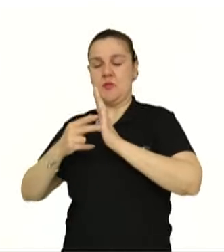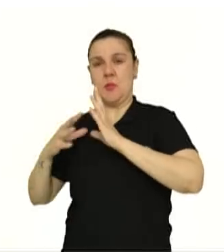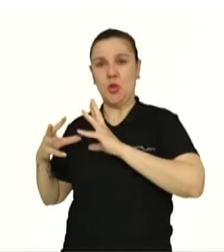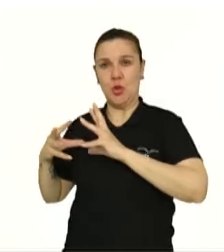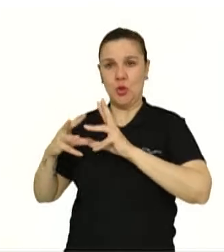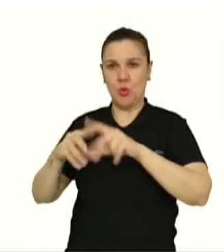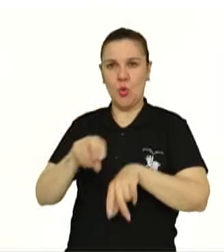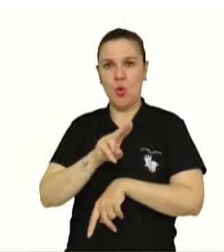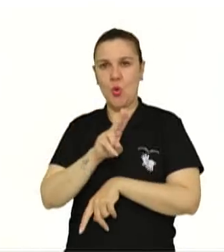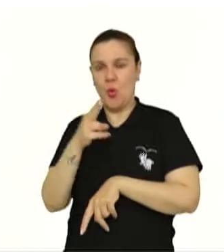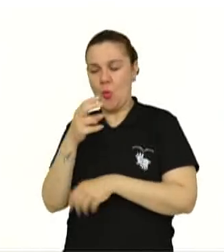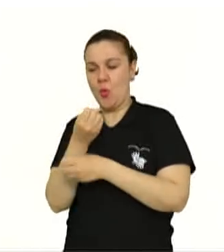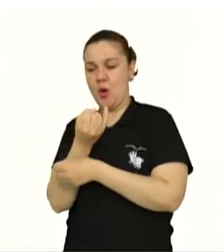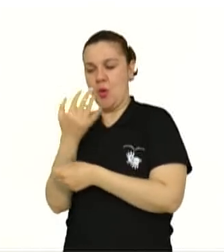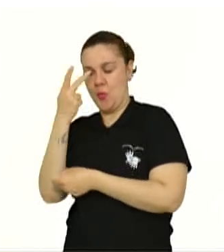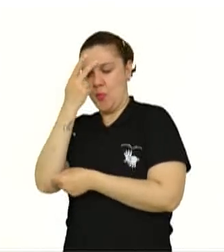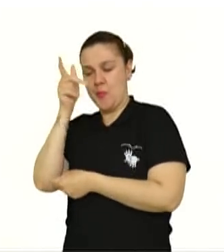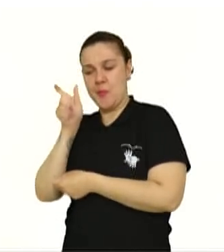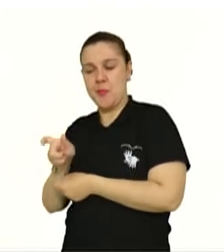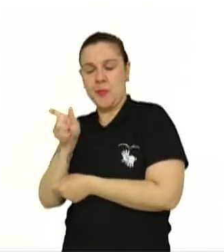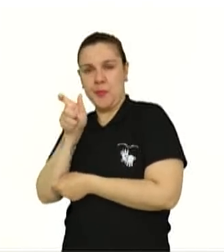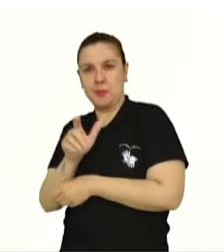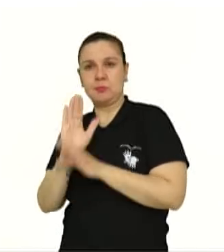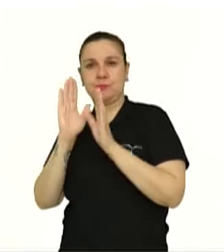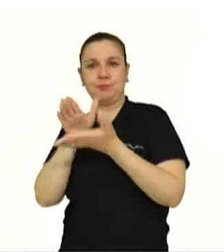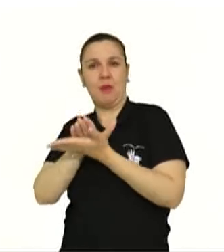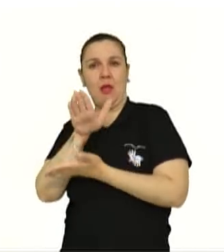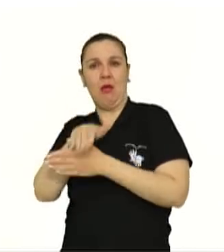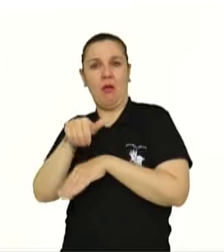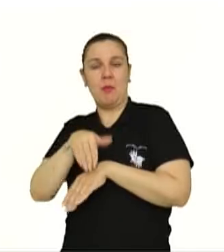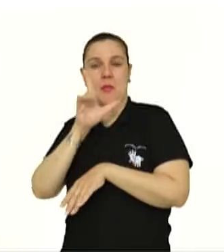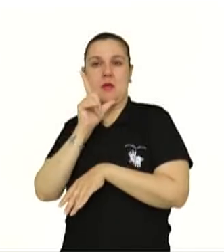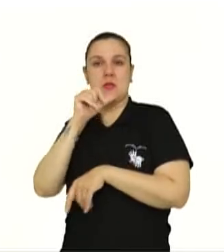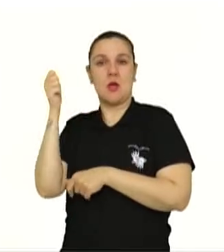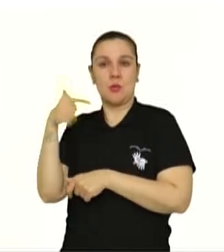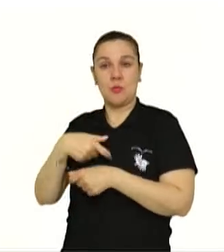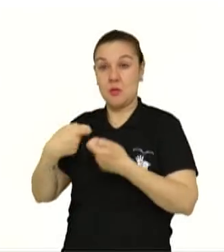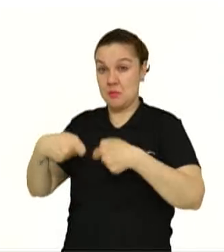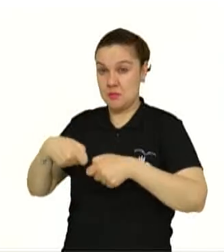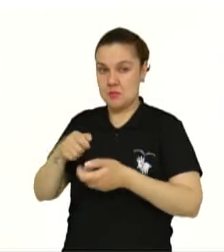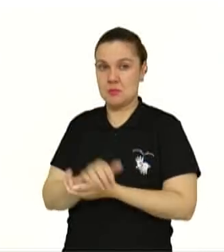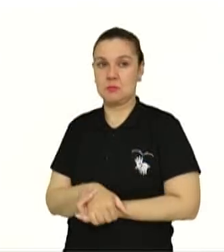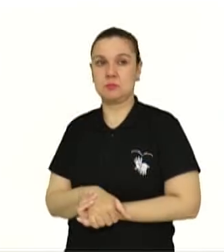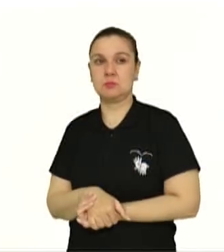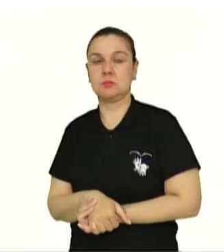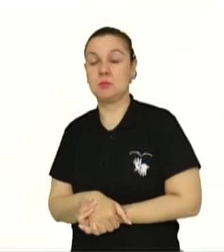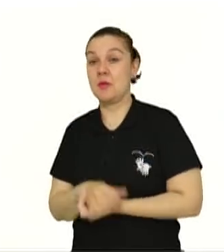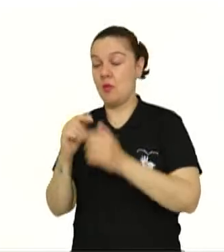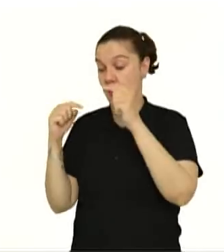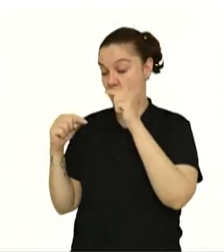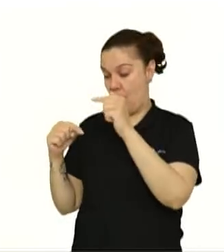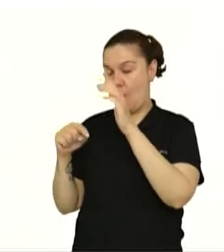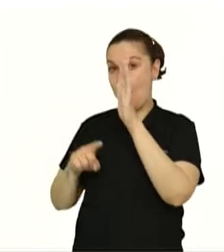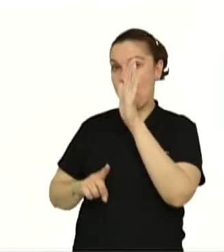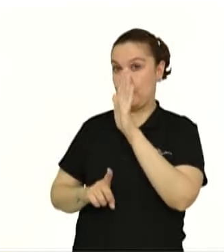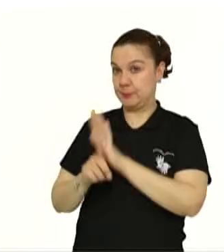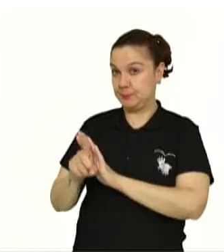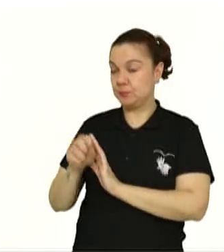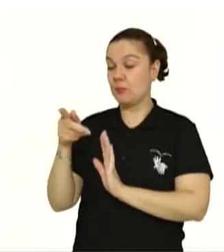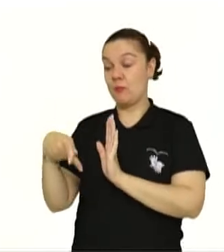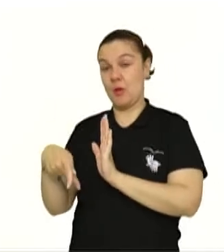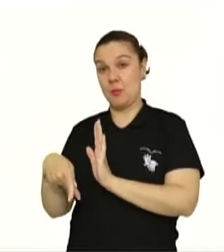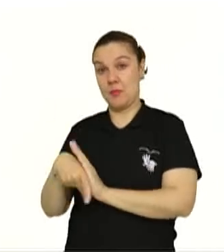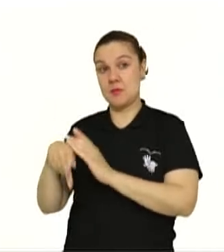ou apenas para aquelas pessoas que estão consumindo mais água do que deveriam? Então essa foi a pergunta então